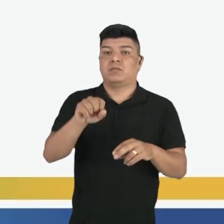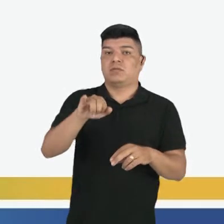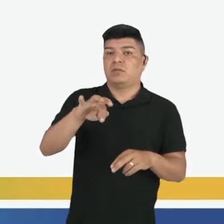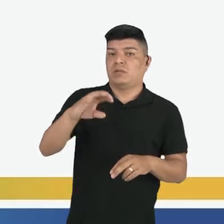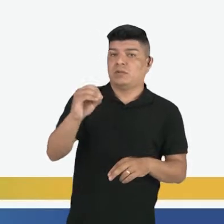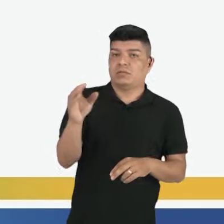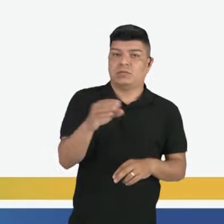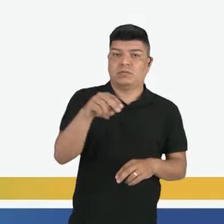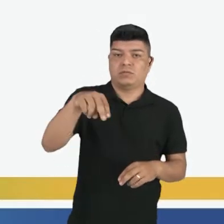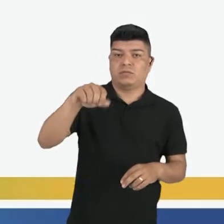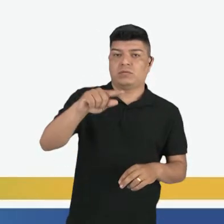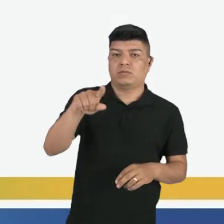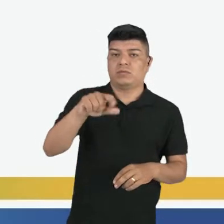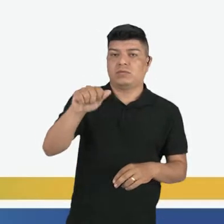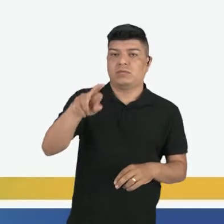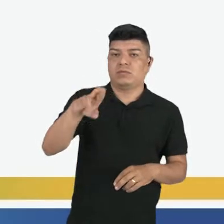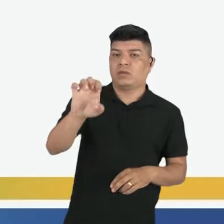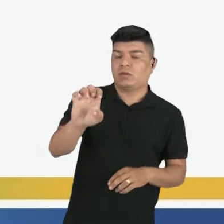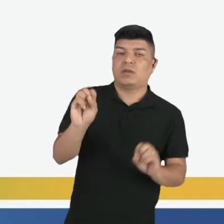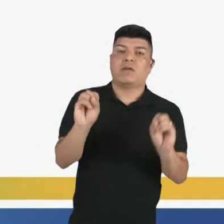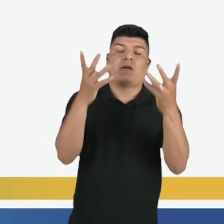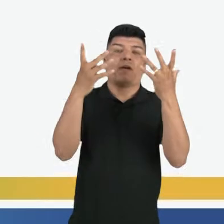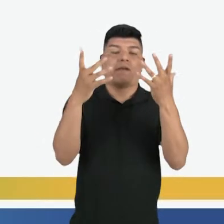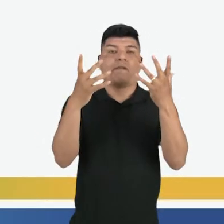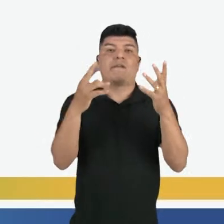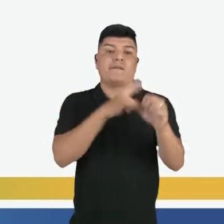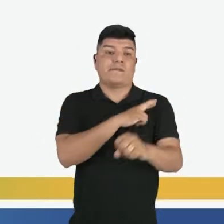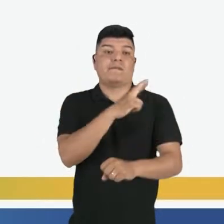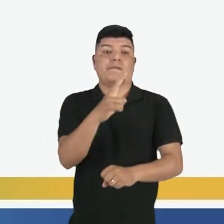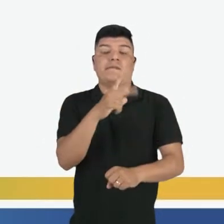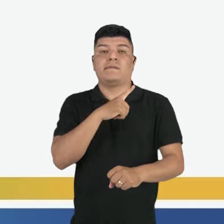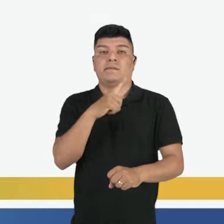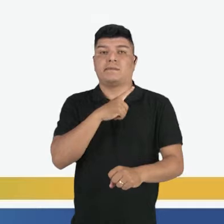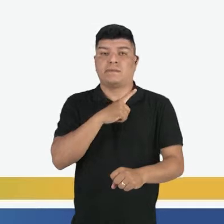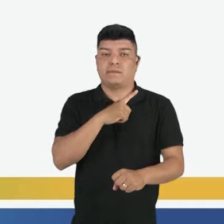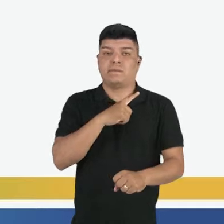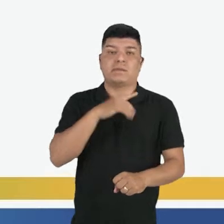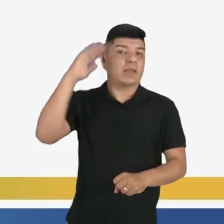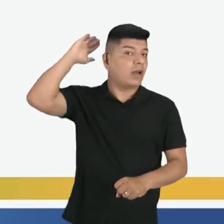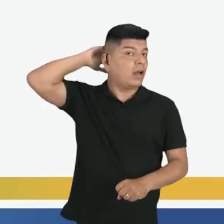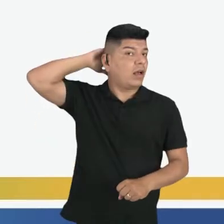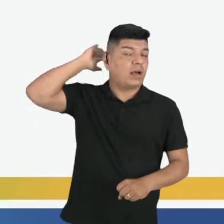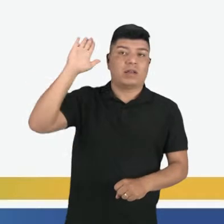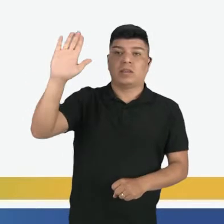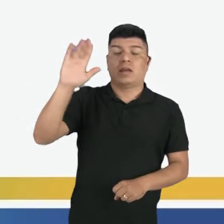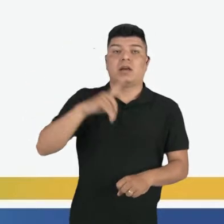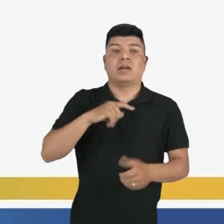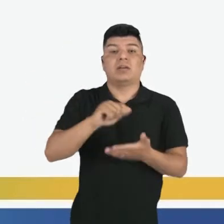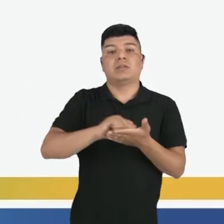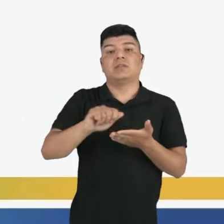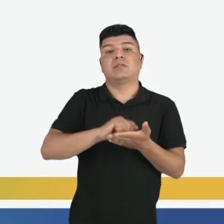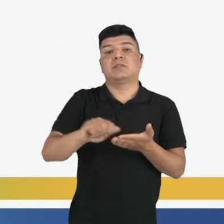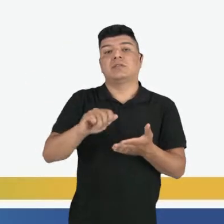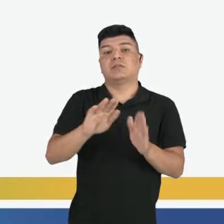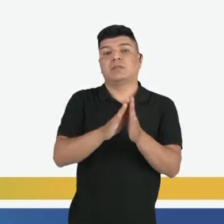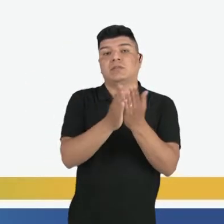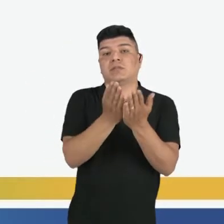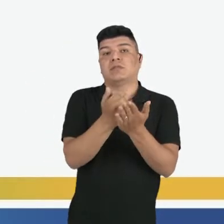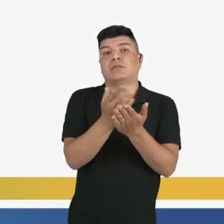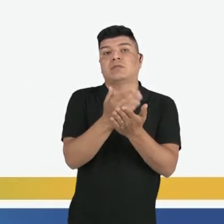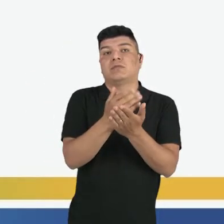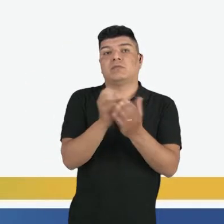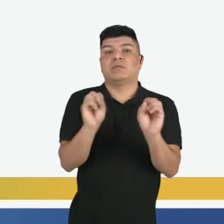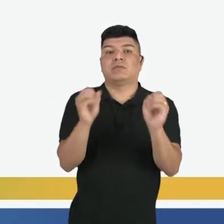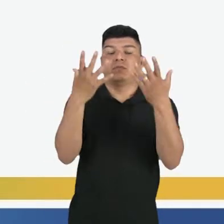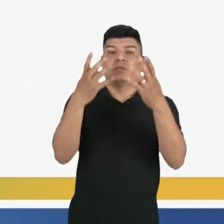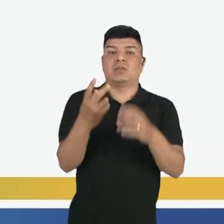Nazaré é uma celebração religiosa que ocorre em Belém, no Pará, inscrita no livro das